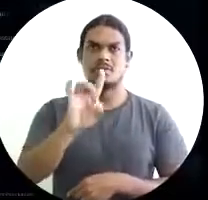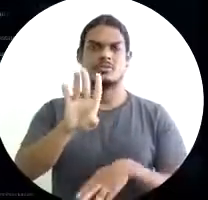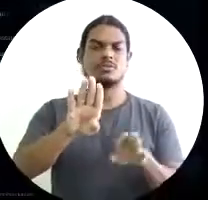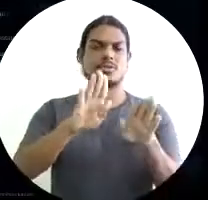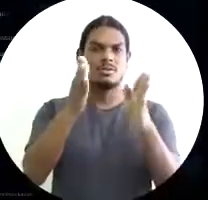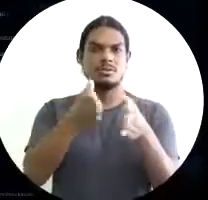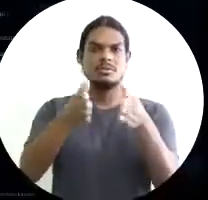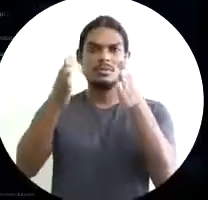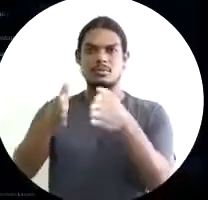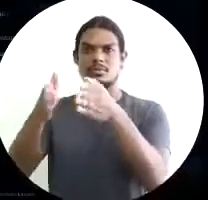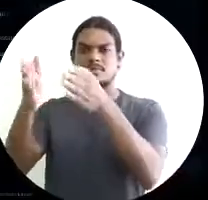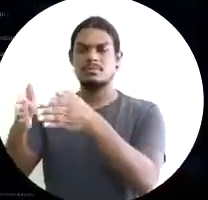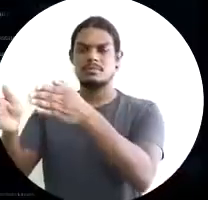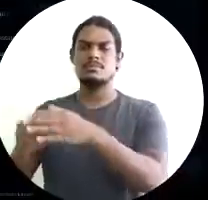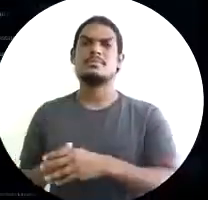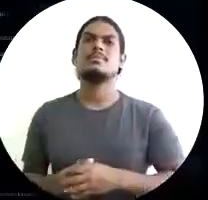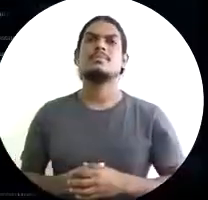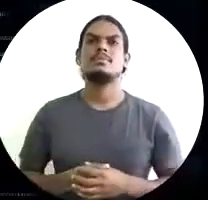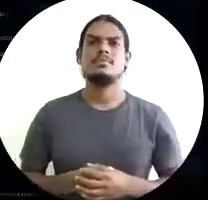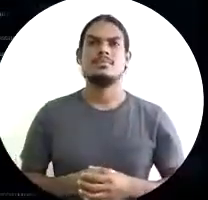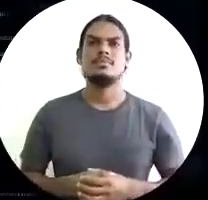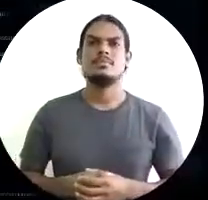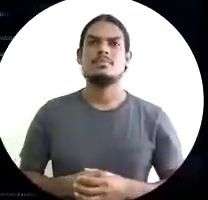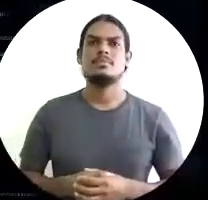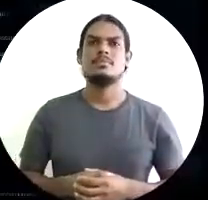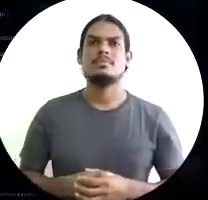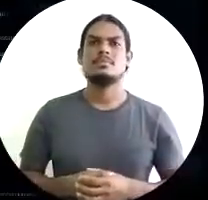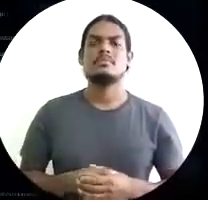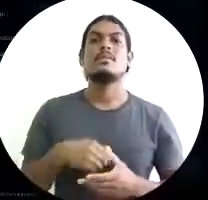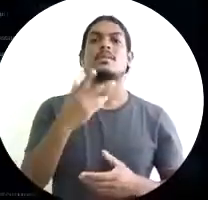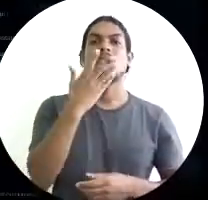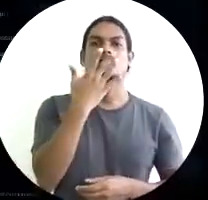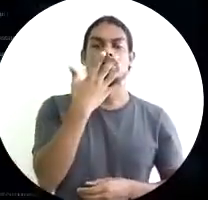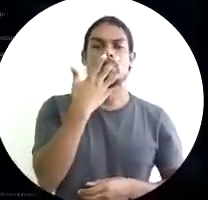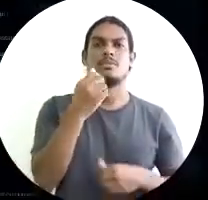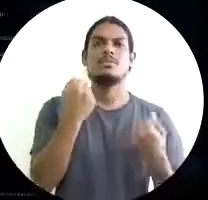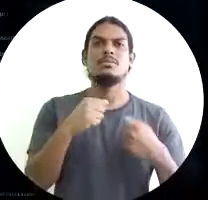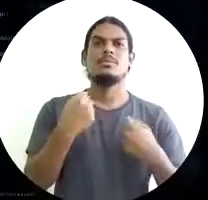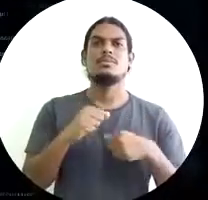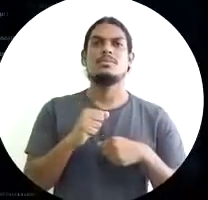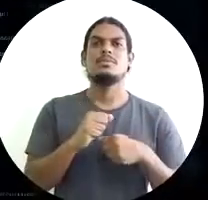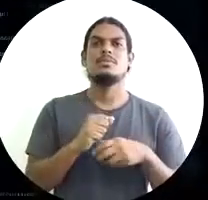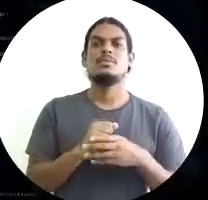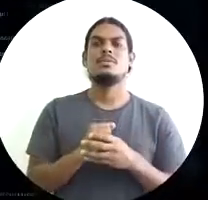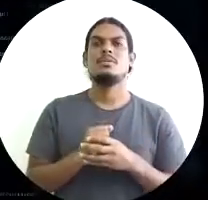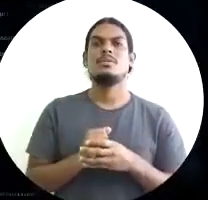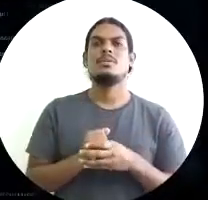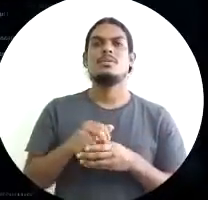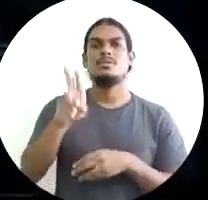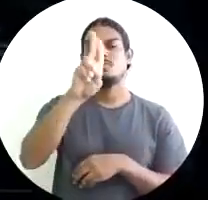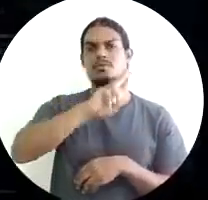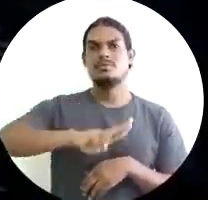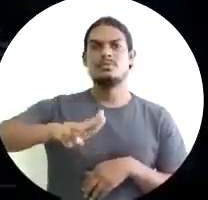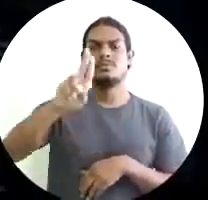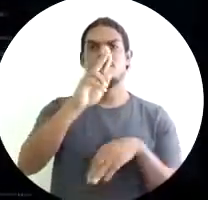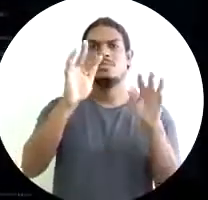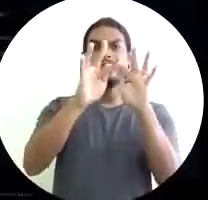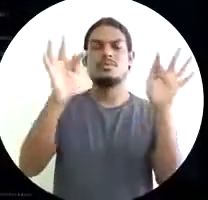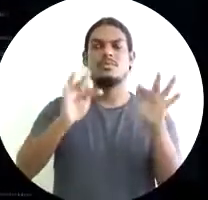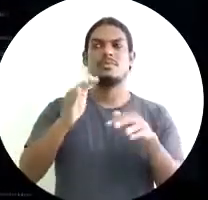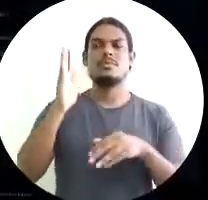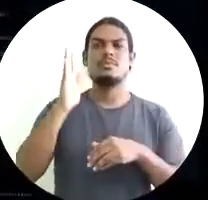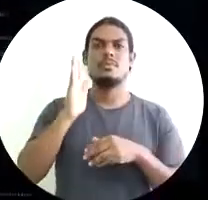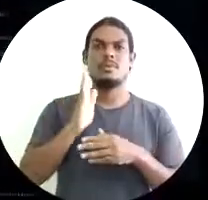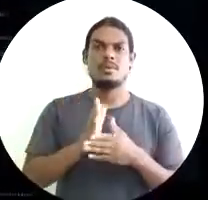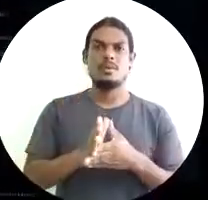é um dentro do outro. Cores. As cores elas podem ser ditas de algumas formas. A